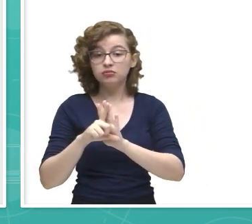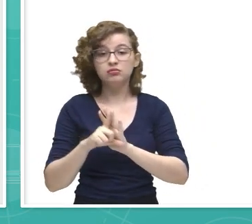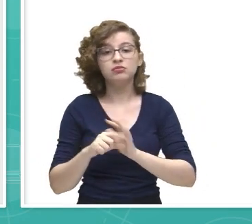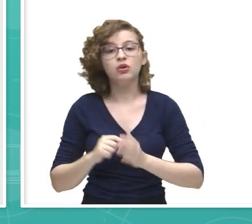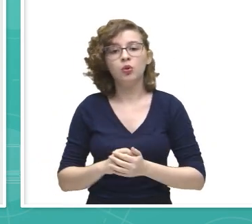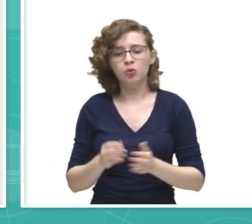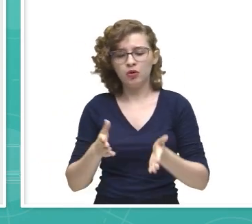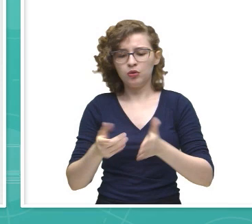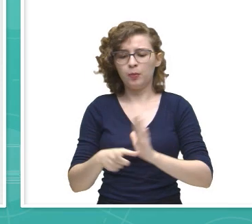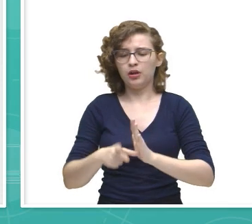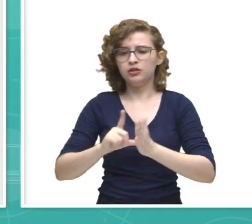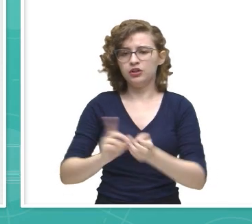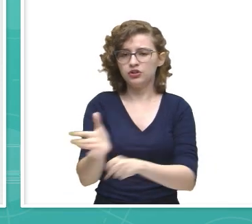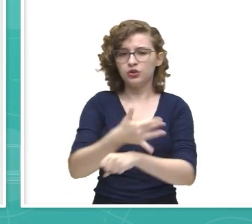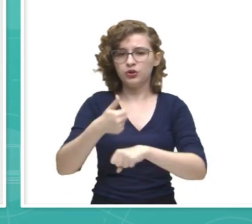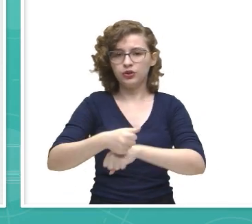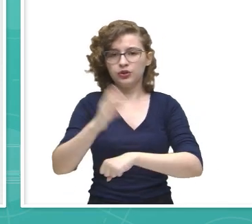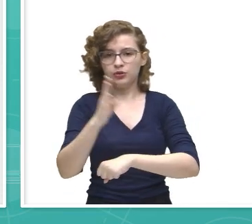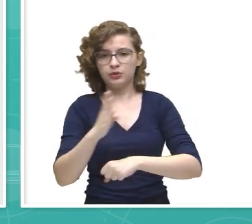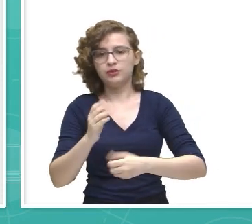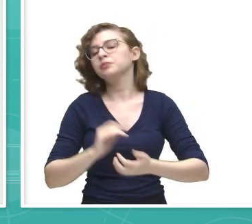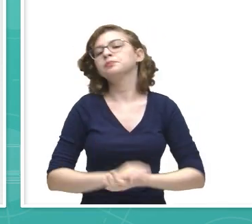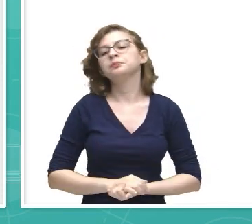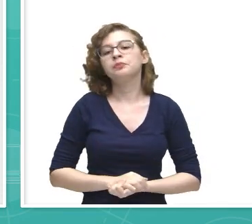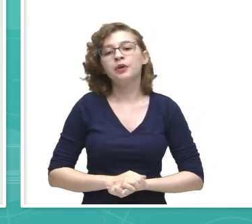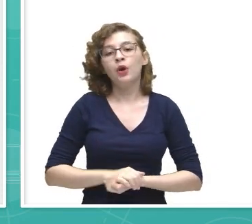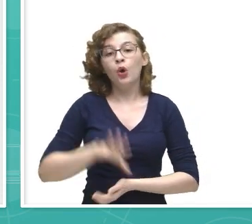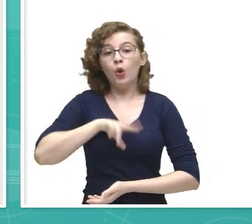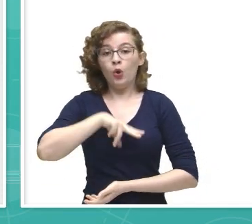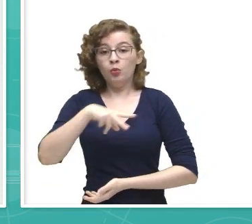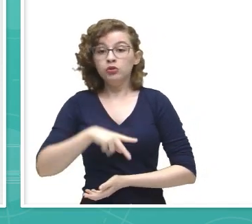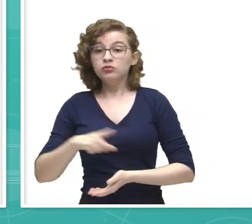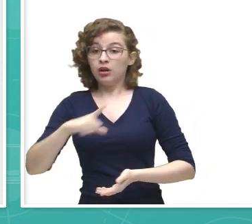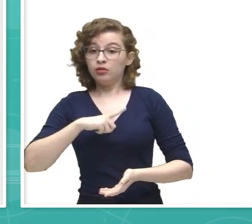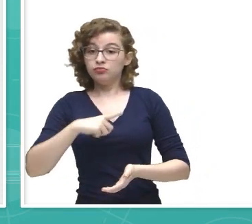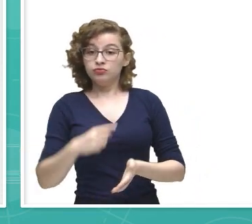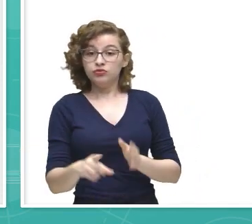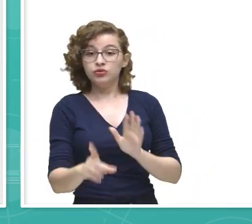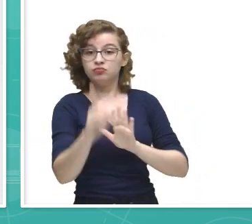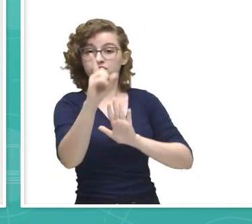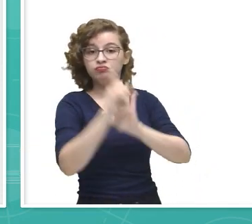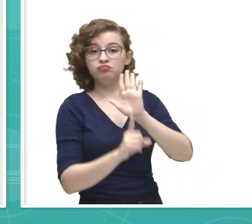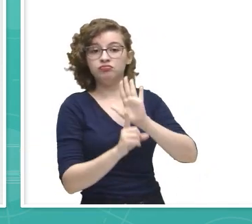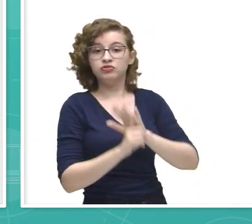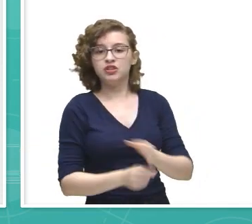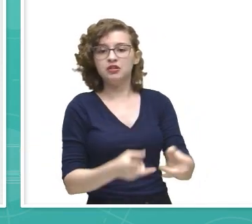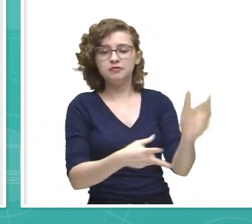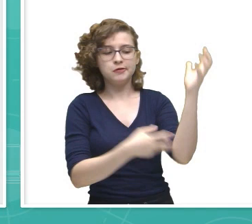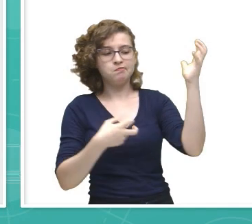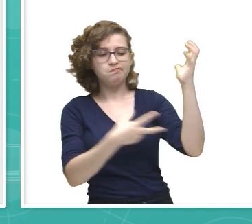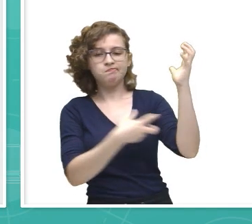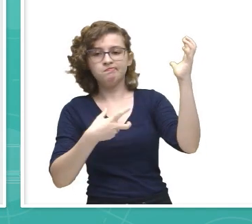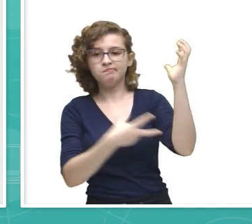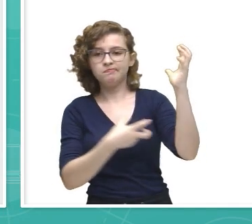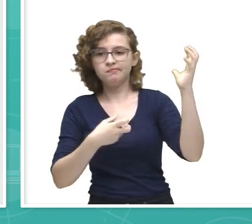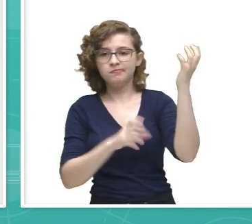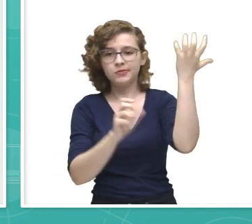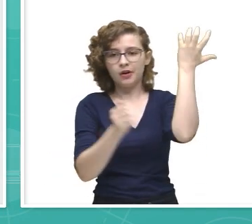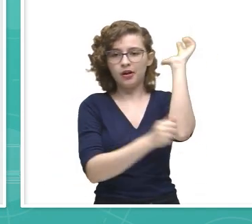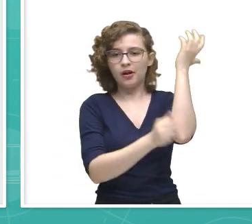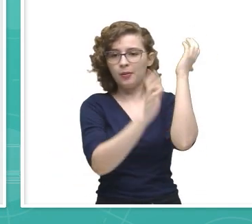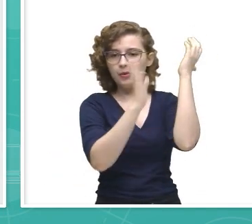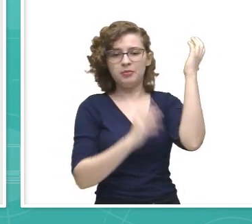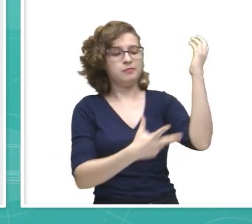Brasil. Portugal, arrendou o direito de exploração do pau-brasil a